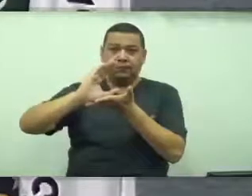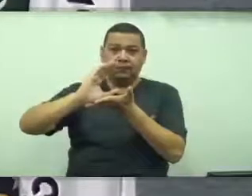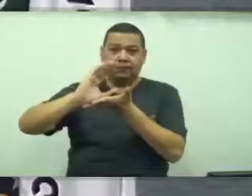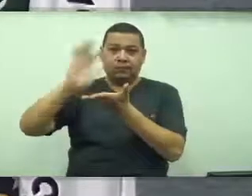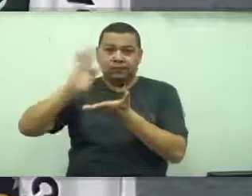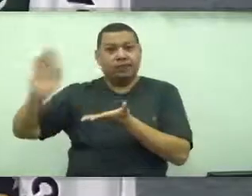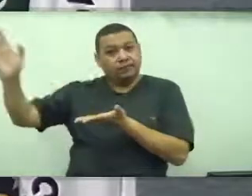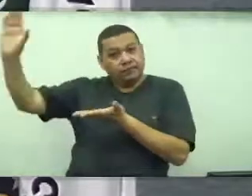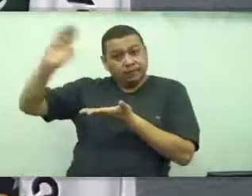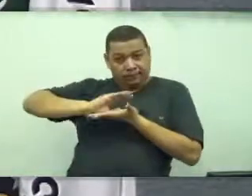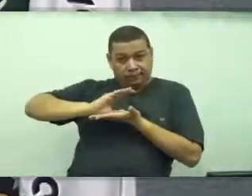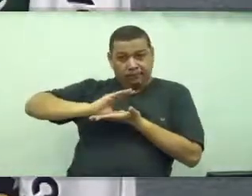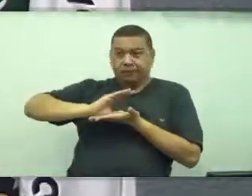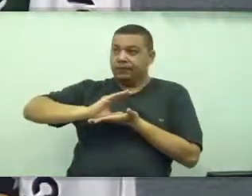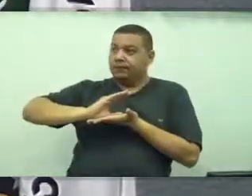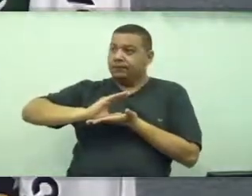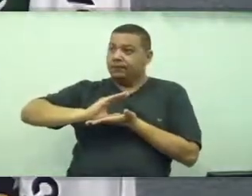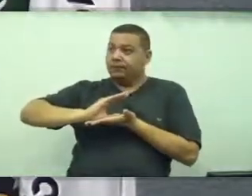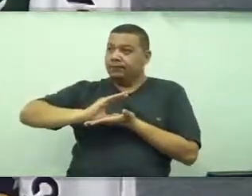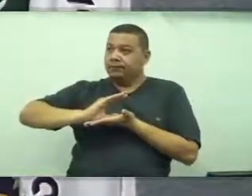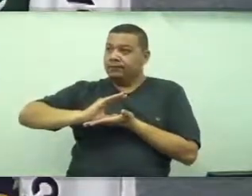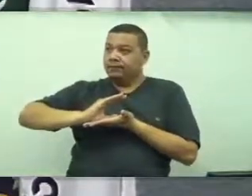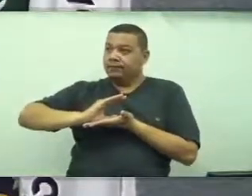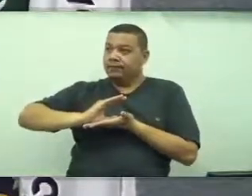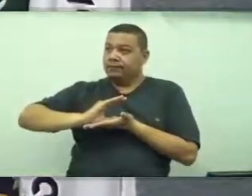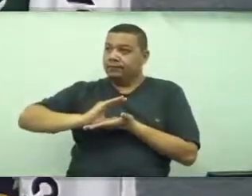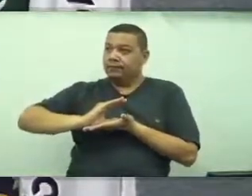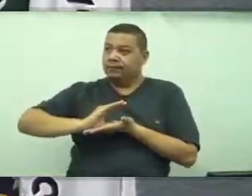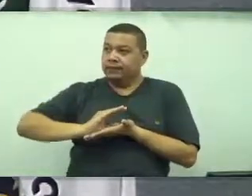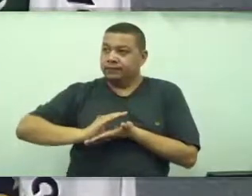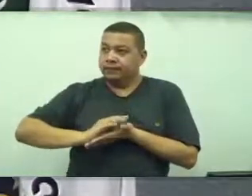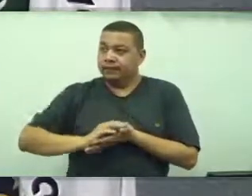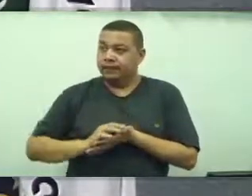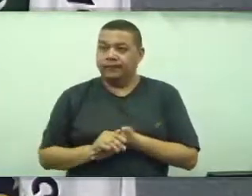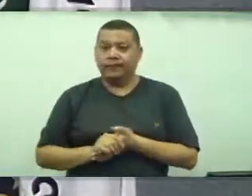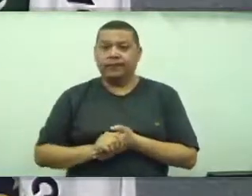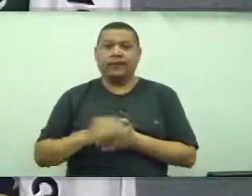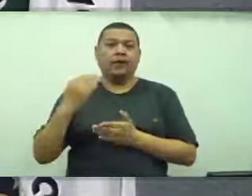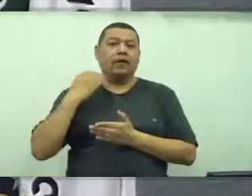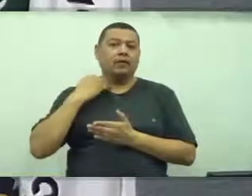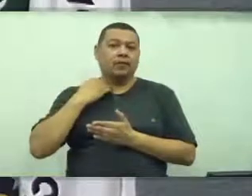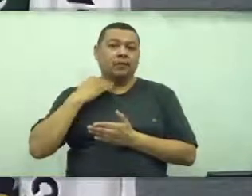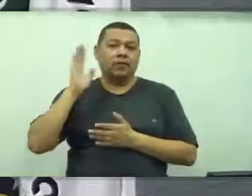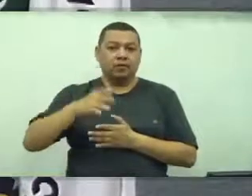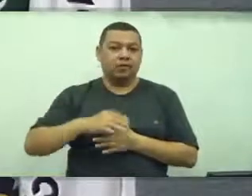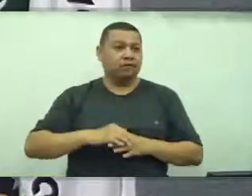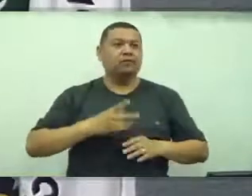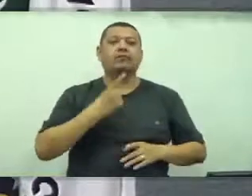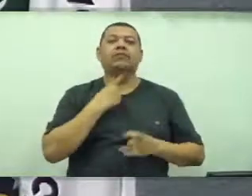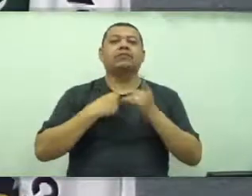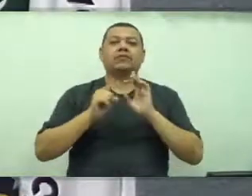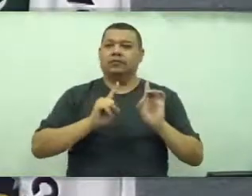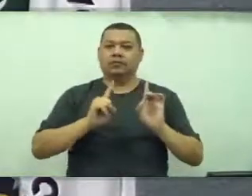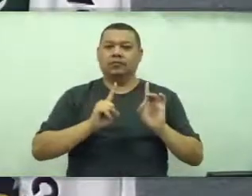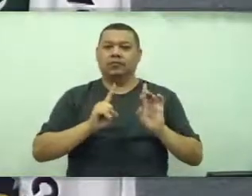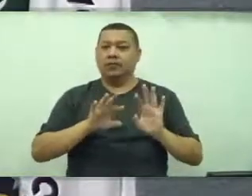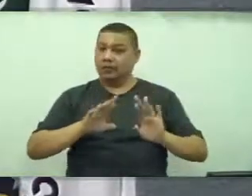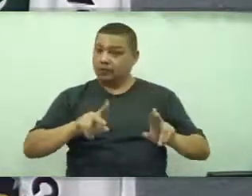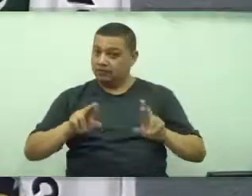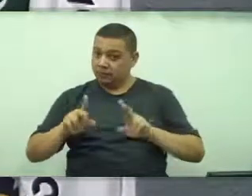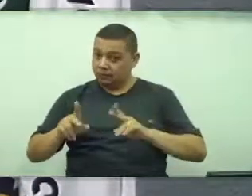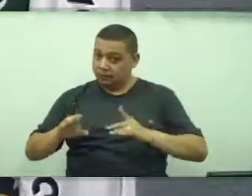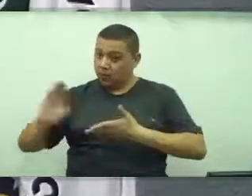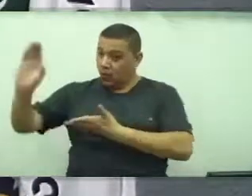vem, não é como a gente recebe o nosso pagamento aqui, já cai na conta, a gente pode fazer o que quer com o dinheiro, não é assim.